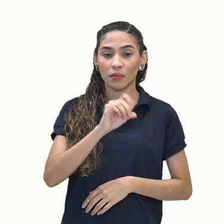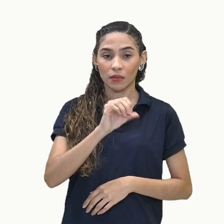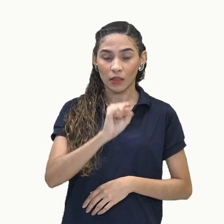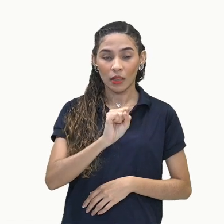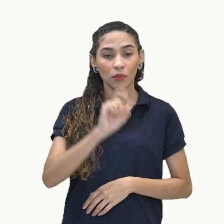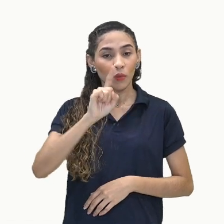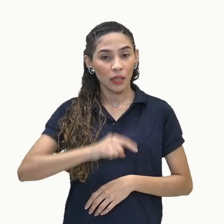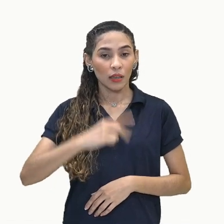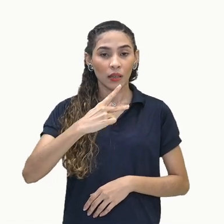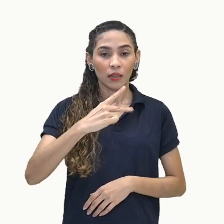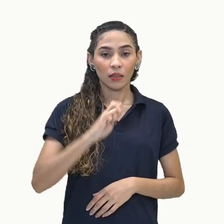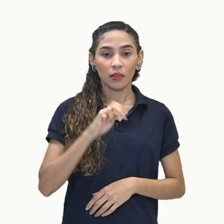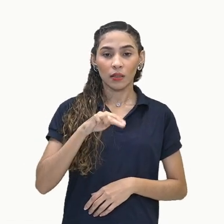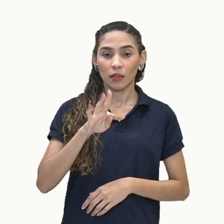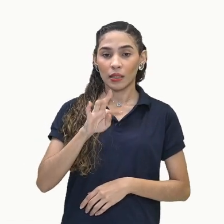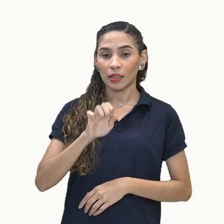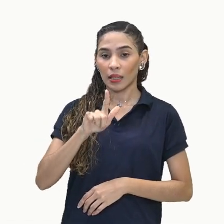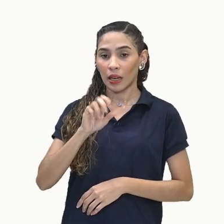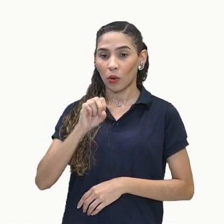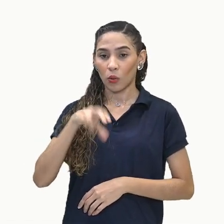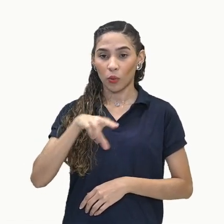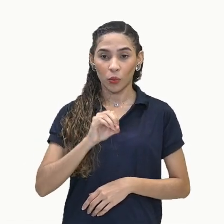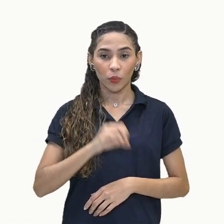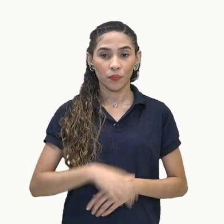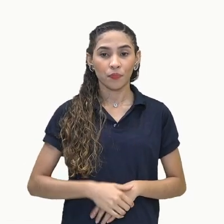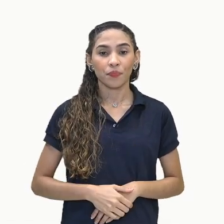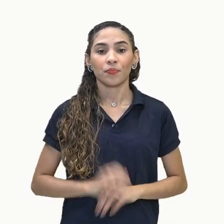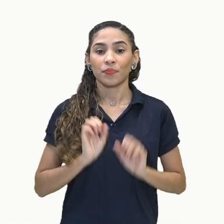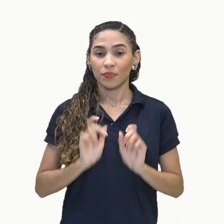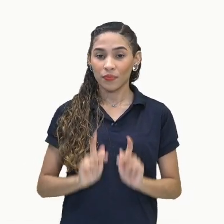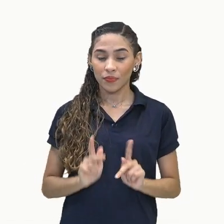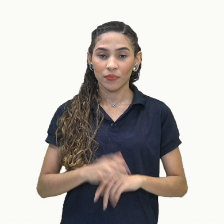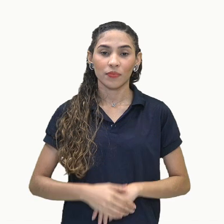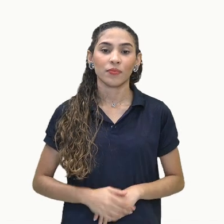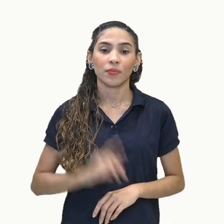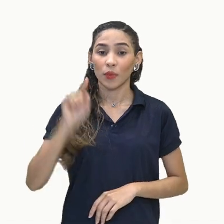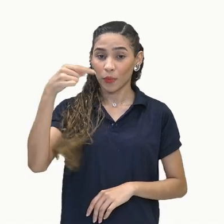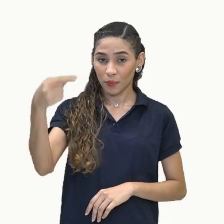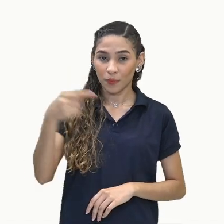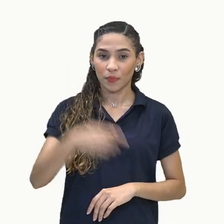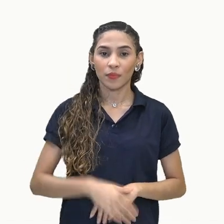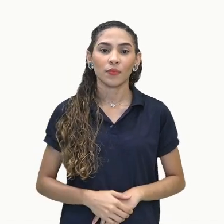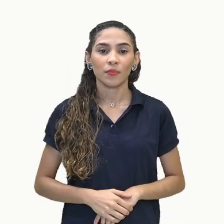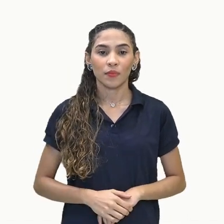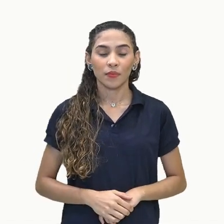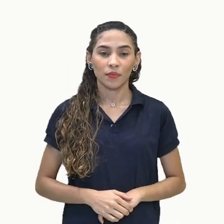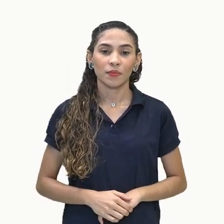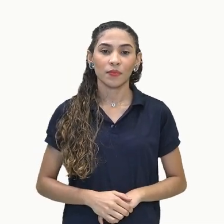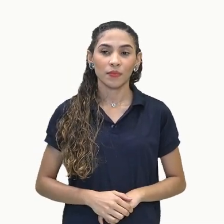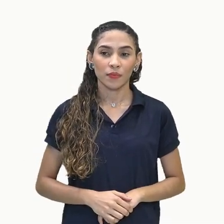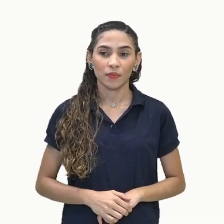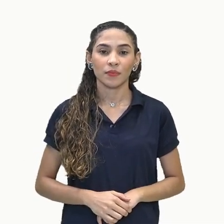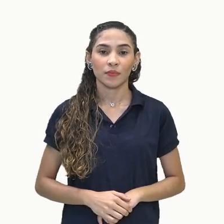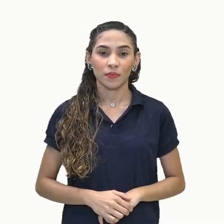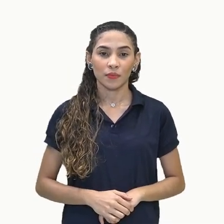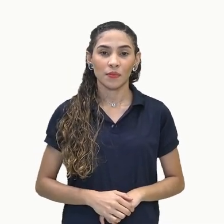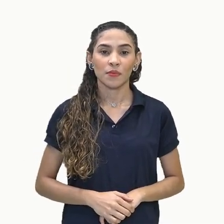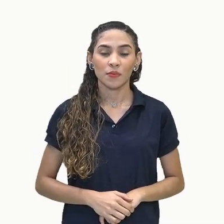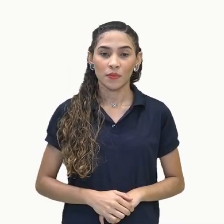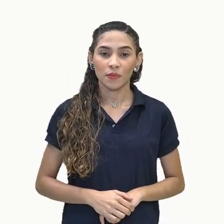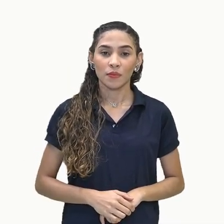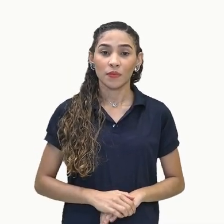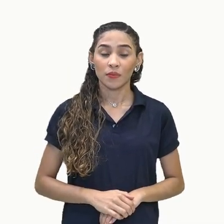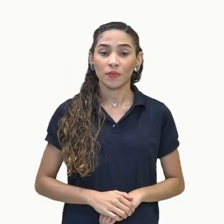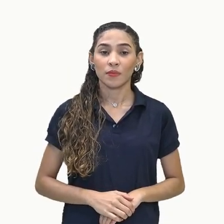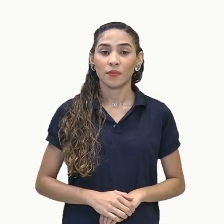é o pentágono, ok? Vamos aqui para o próximo. Olha aí,